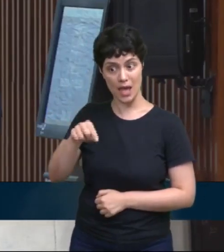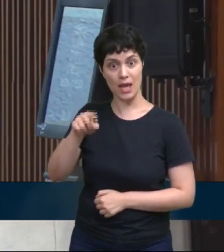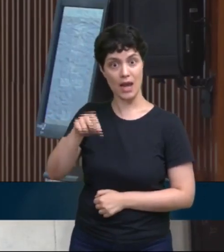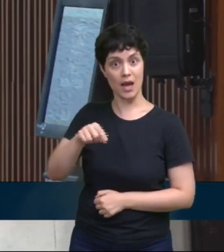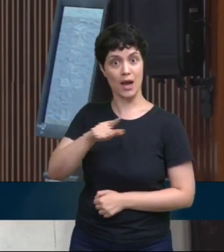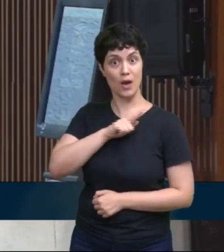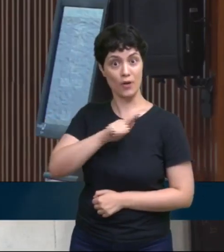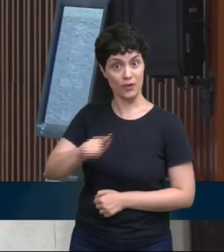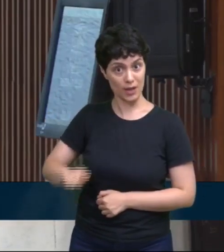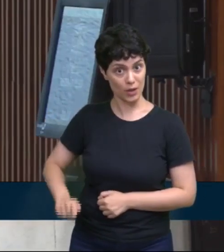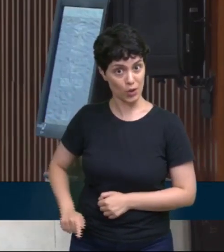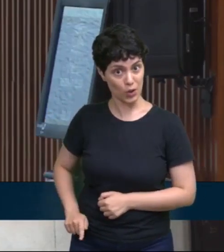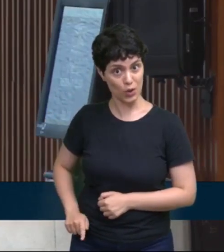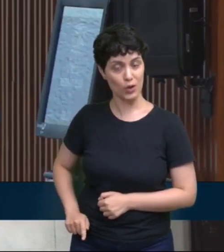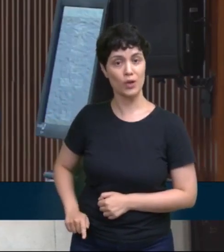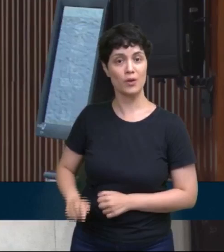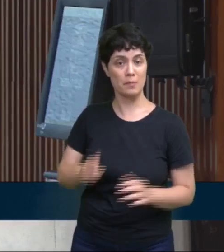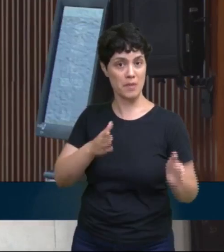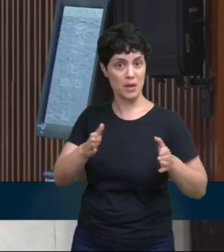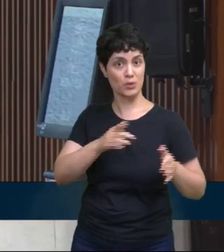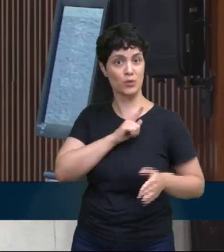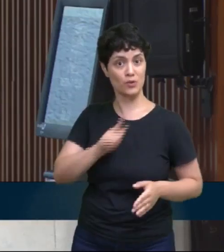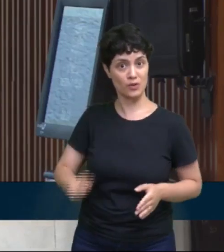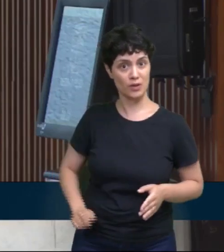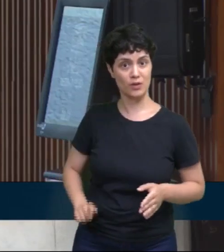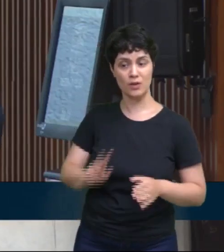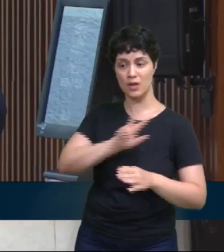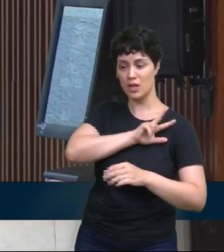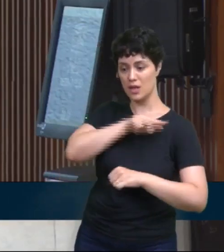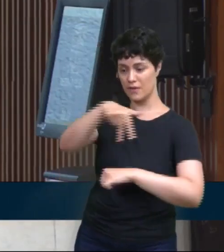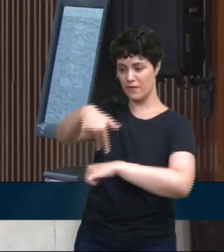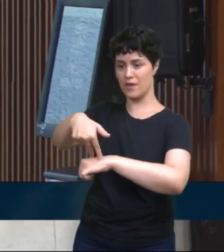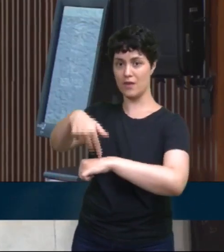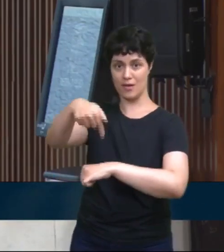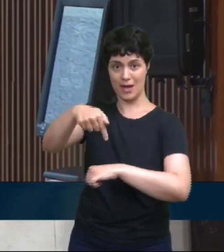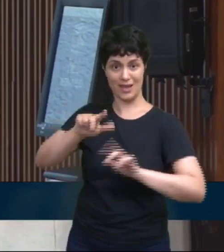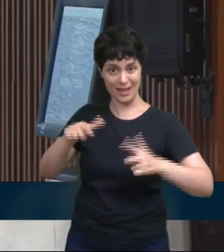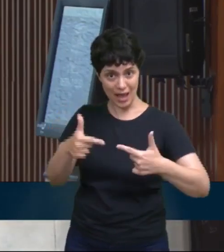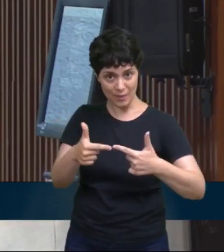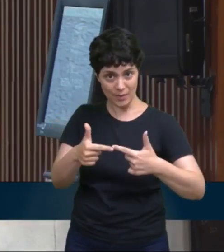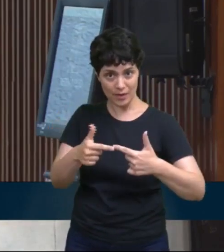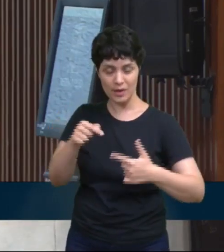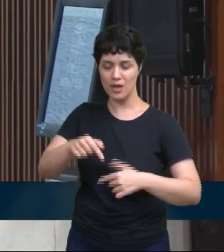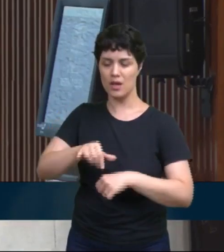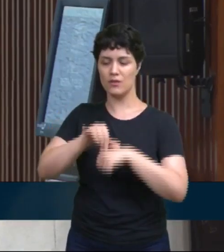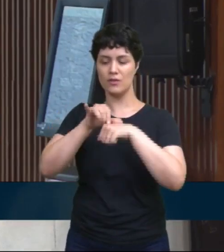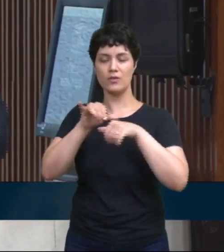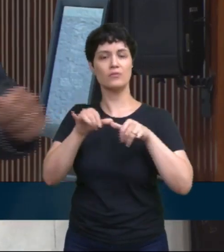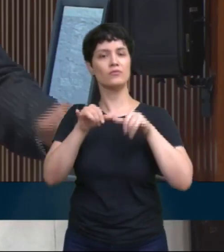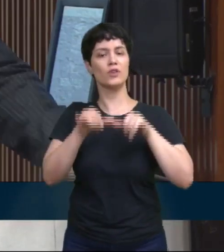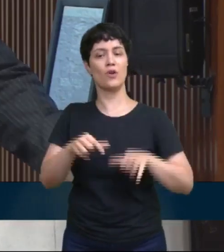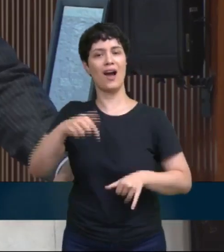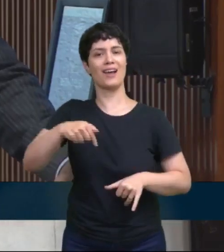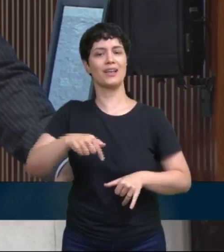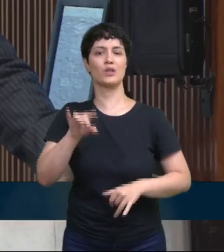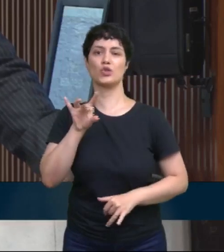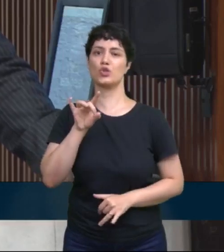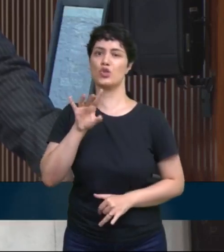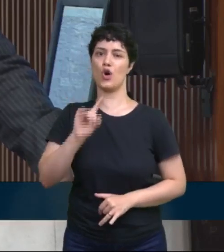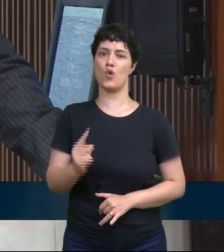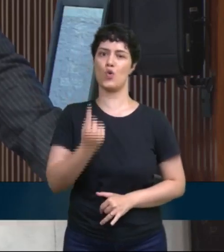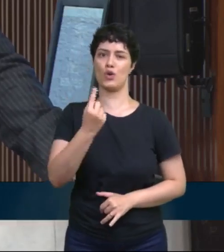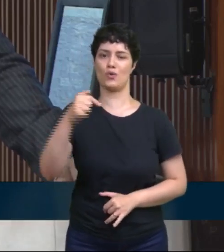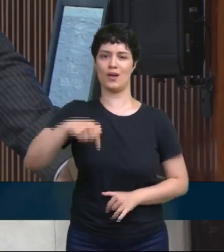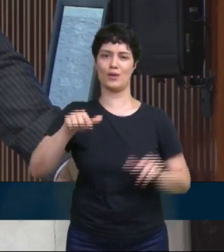essa casa, ele sempre utilizou esta tribuna, que hoje eu